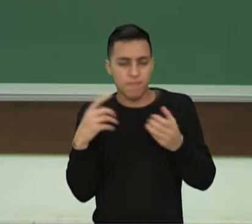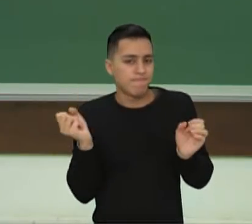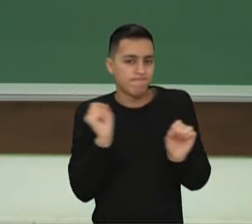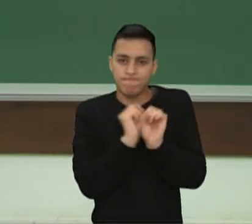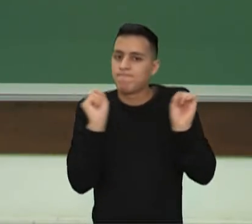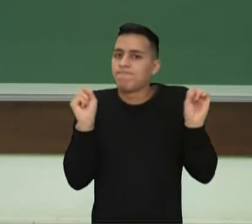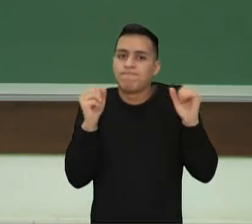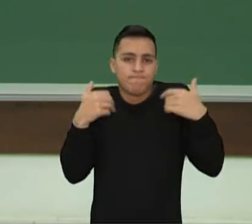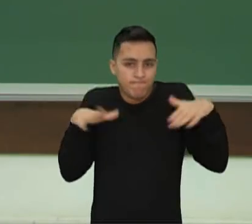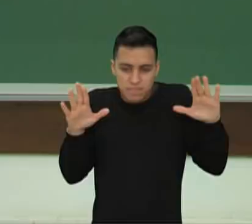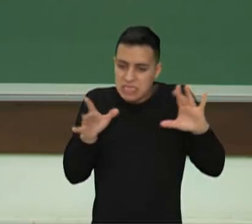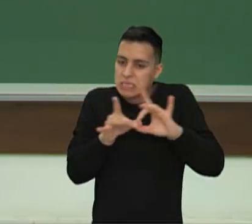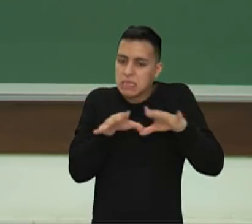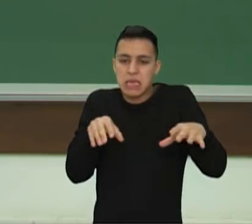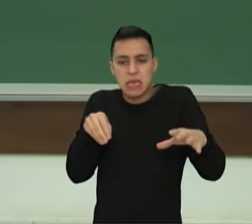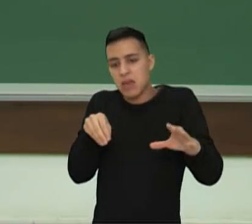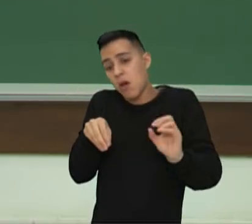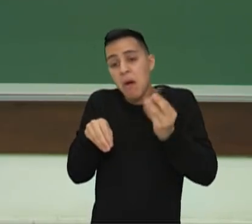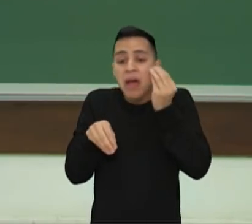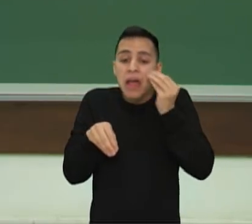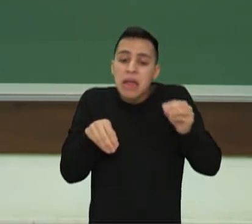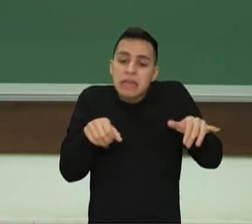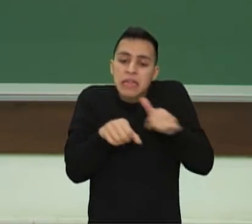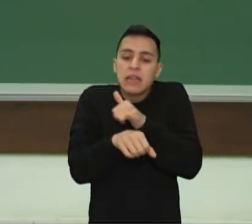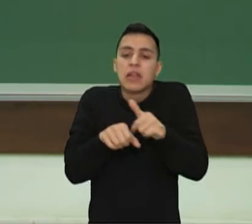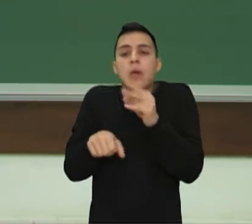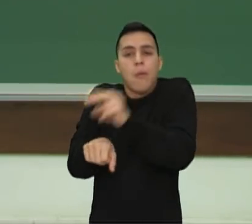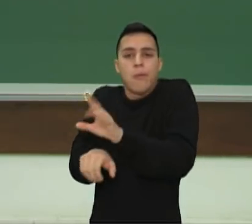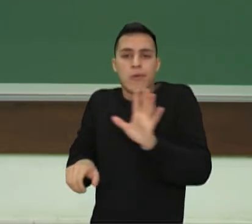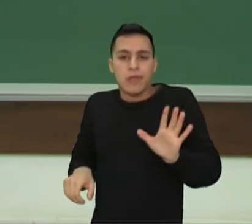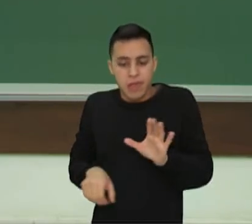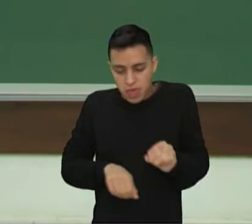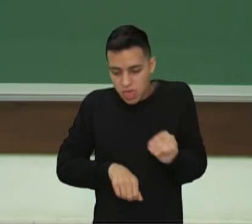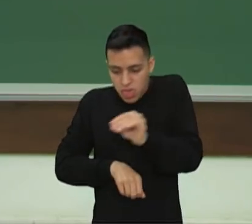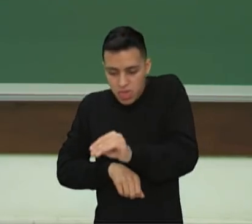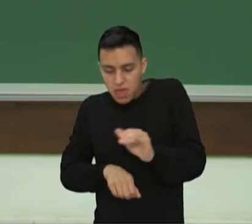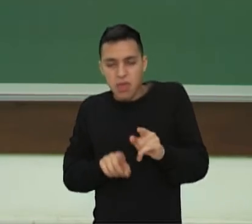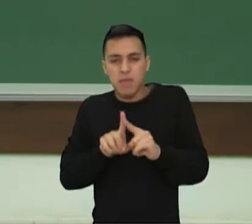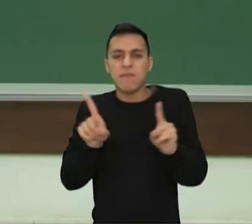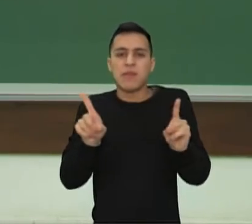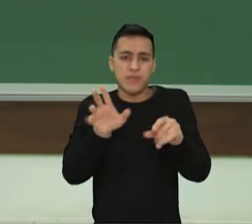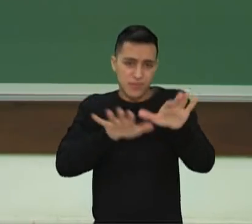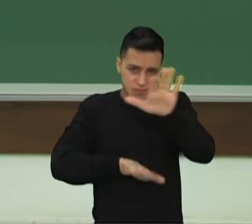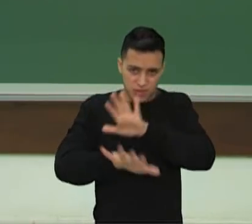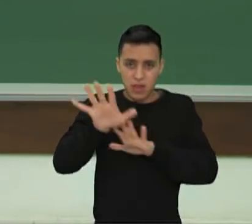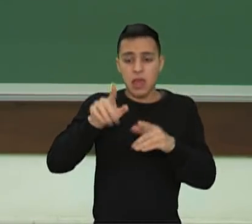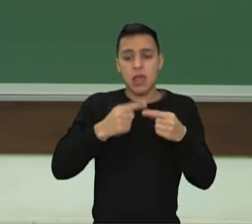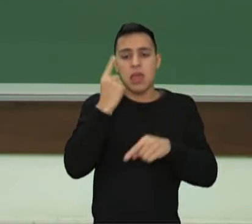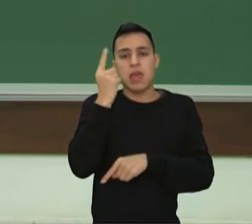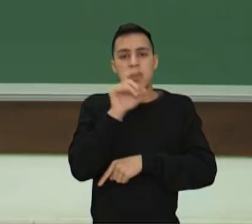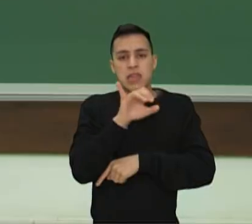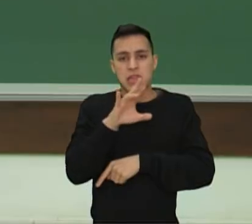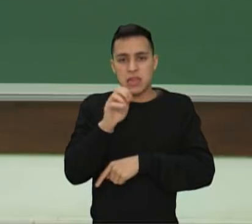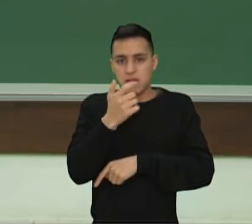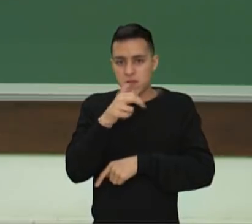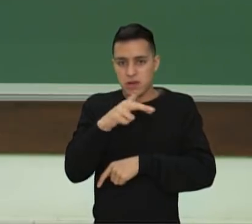ele ser capturado ou fazer uma cobertura para ele. Então, vai chegar num momento assim, tem que cuidar para não fazer a jogada errada